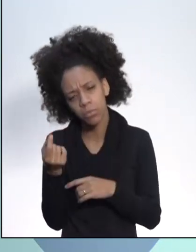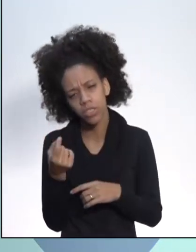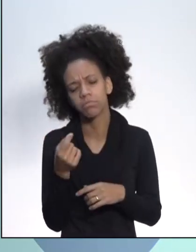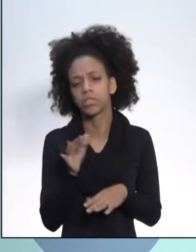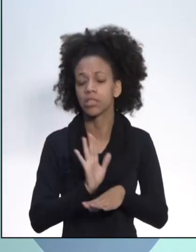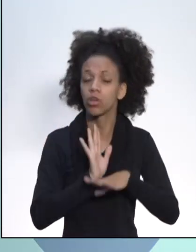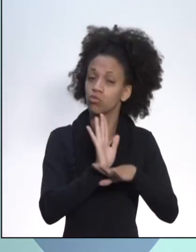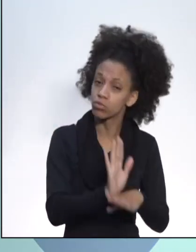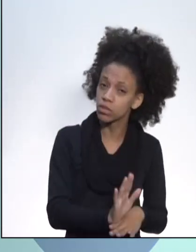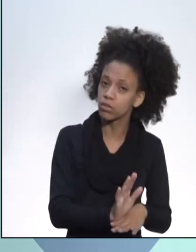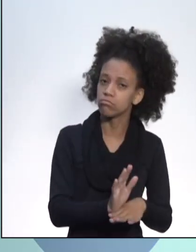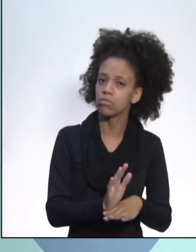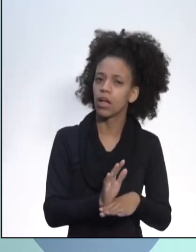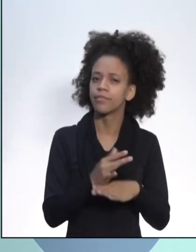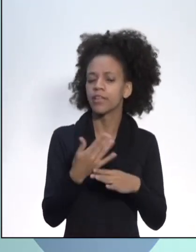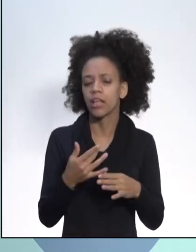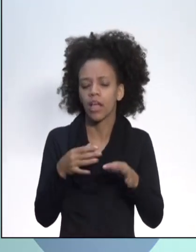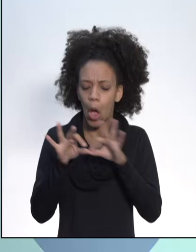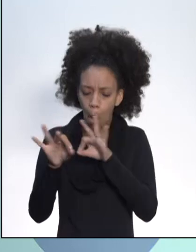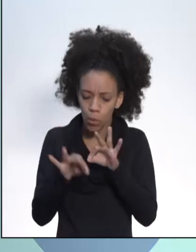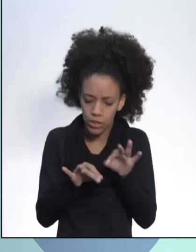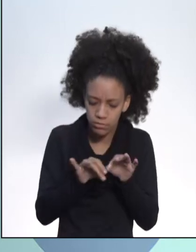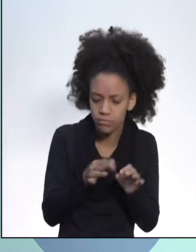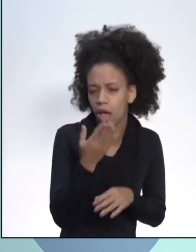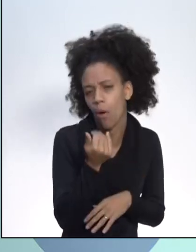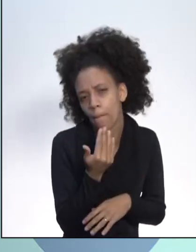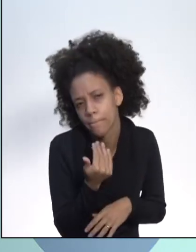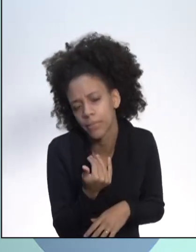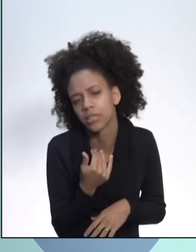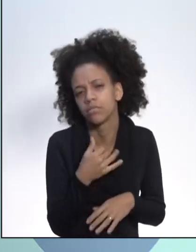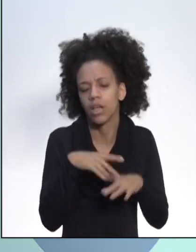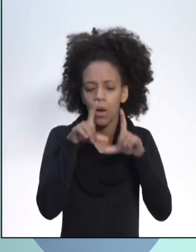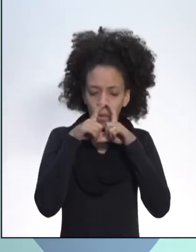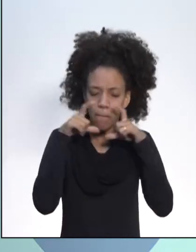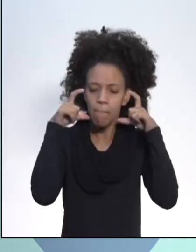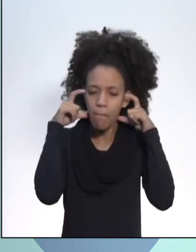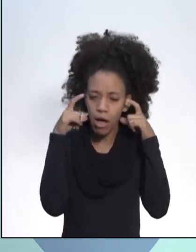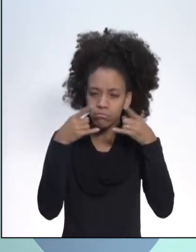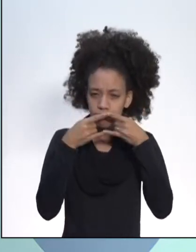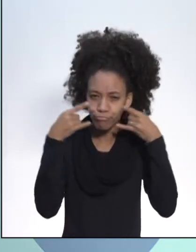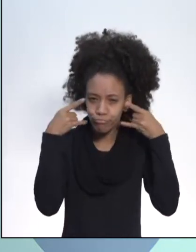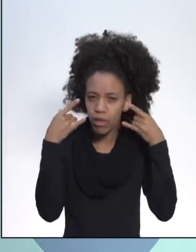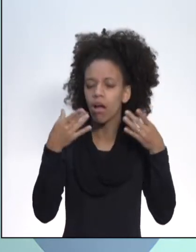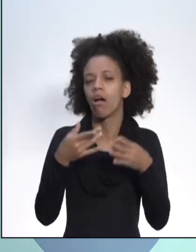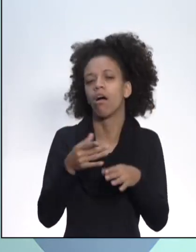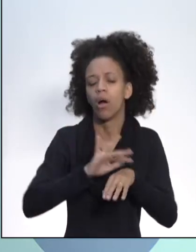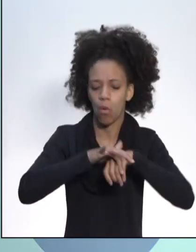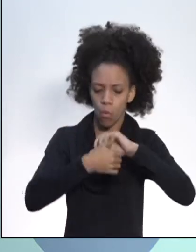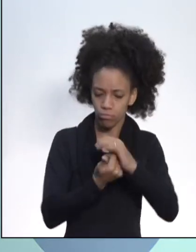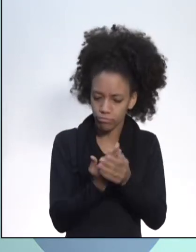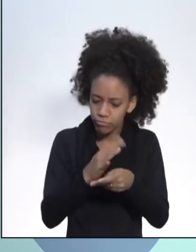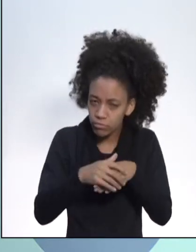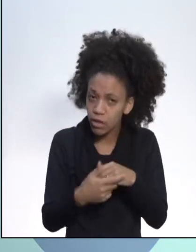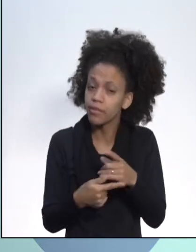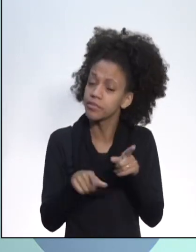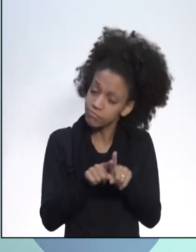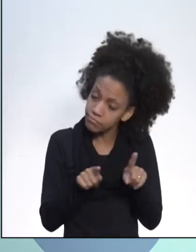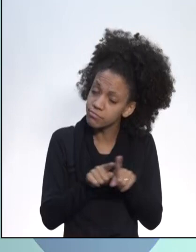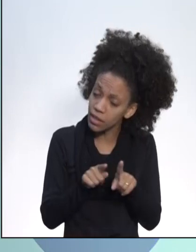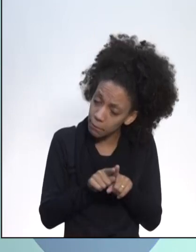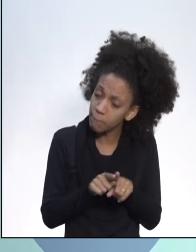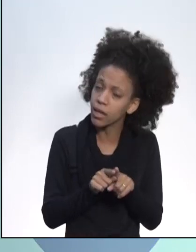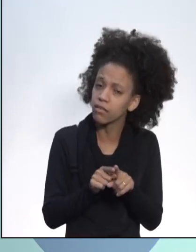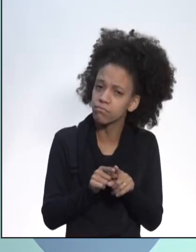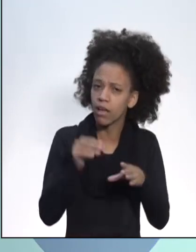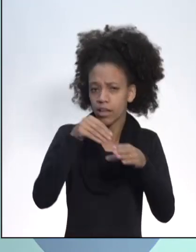solidárias, questão de montar cestas básicas, questão de auxiliar com máscaras, com álcool gel. Então, também faz parte dessa competência